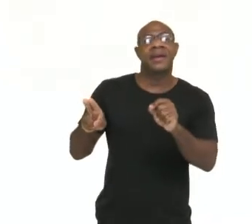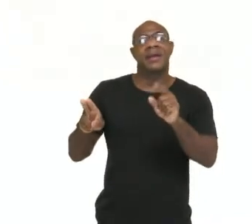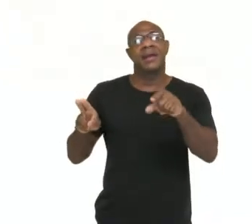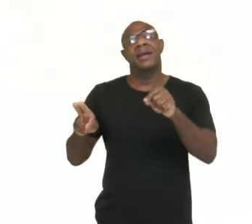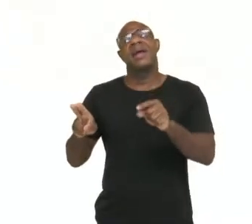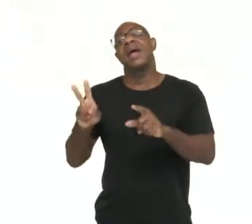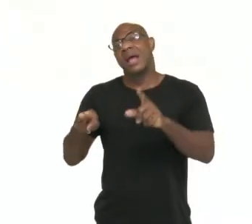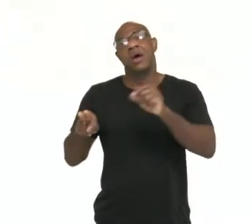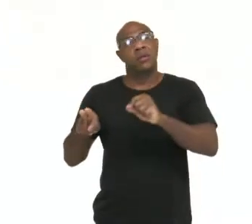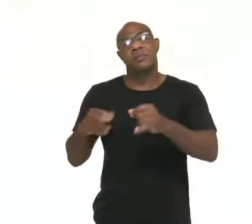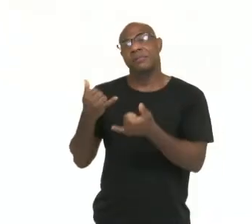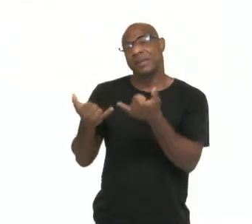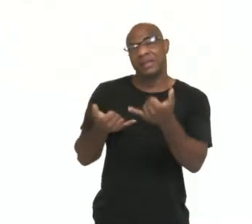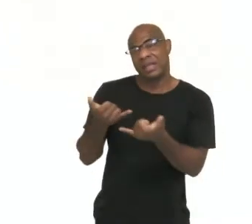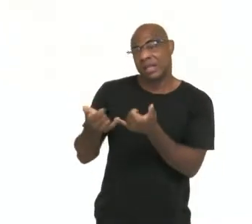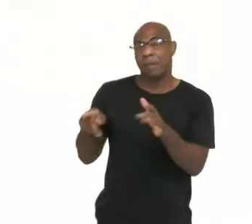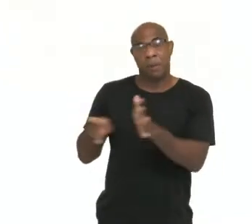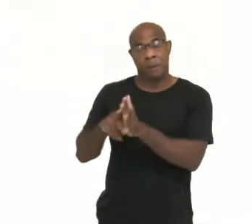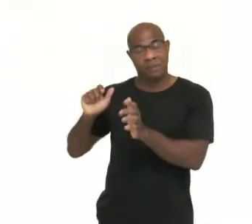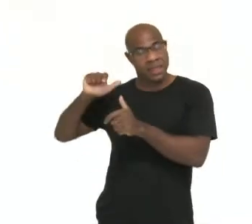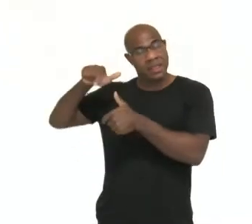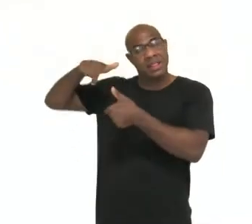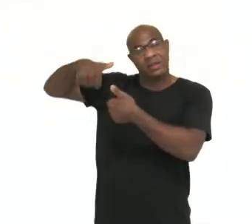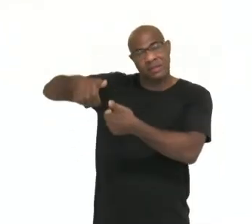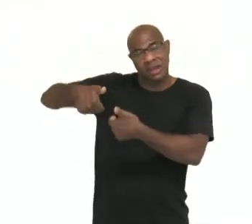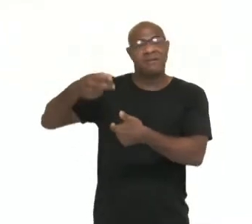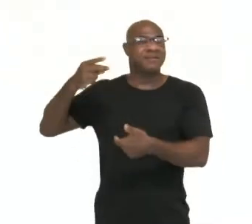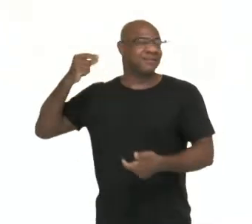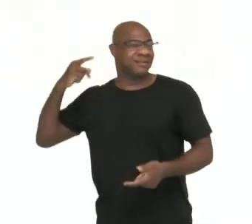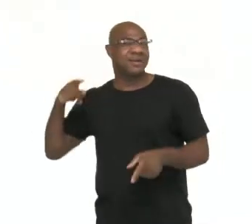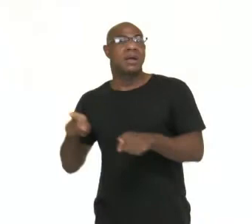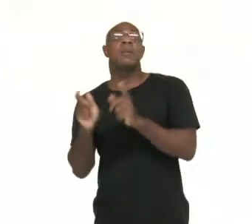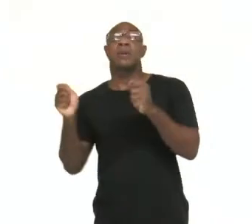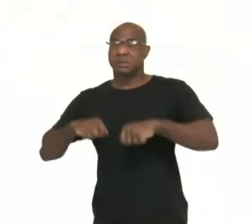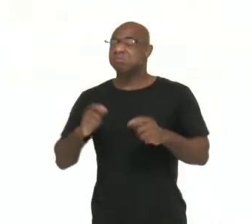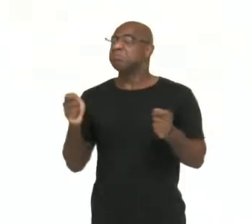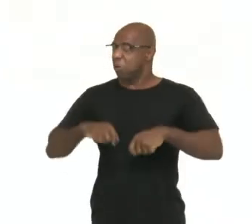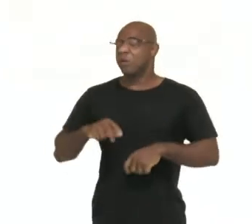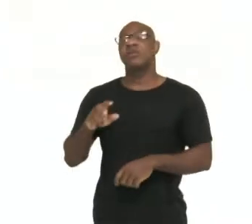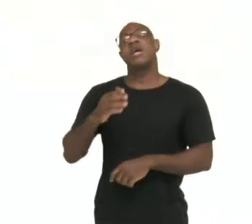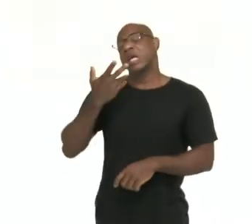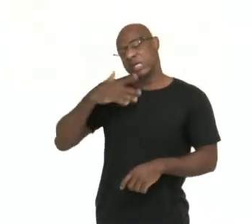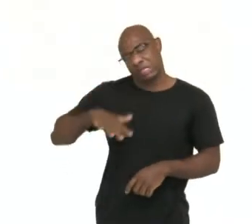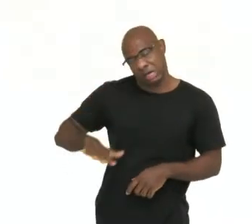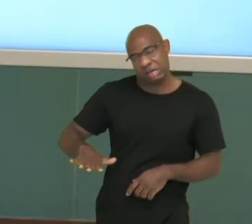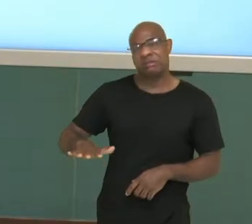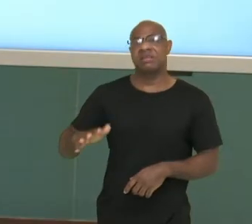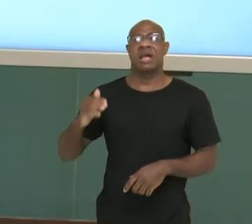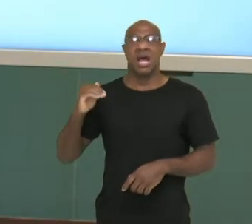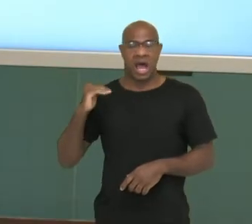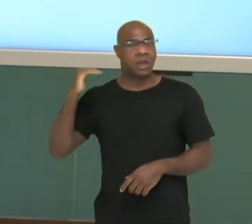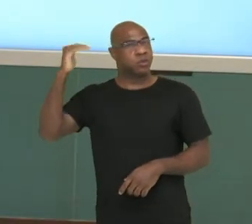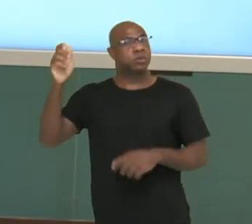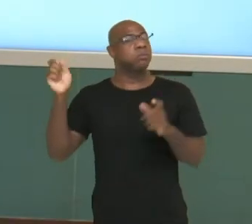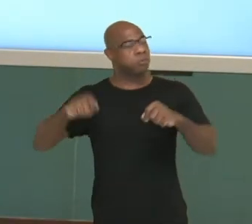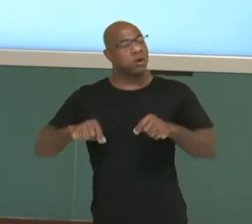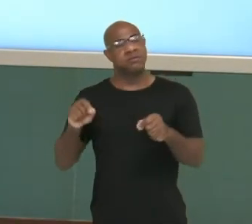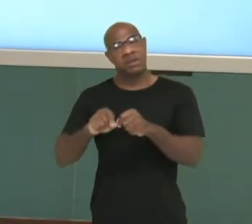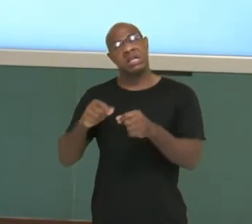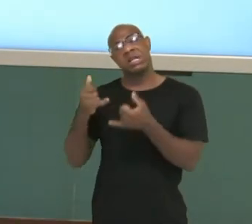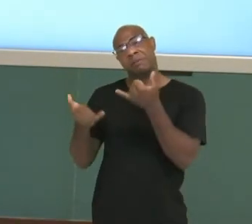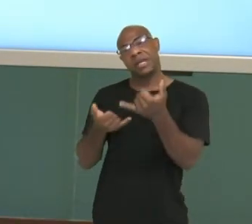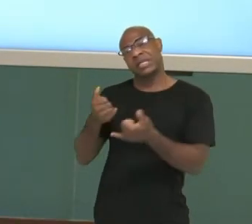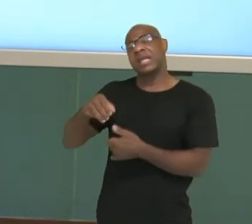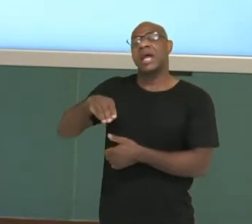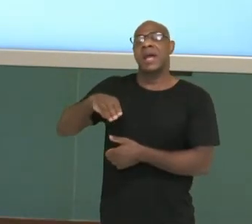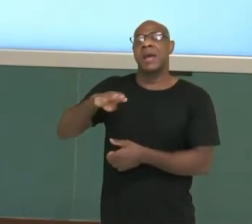o nome de uma brincadeira tradicional, da qual podemos participar crianças, adolescentes e adultos. Então, a brincadeira da mímica é